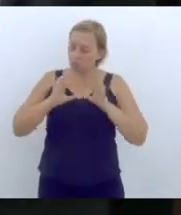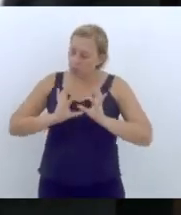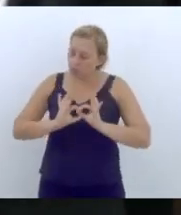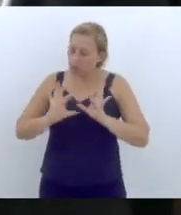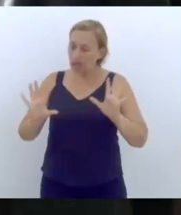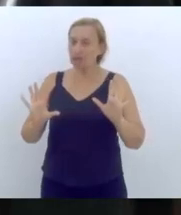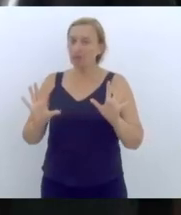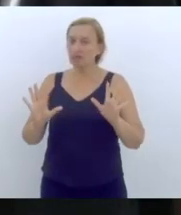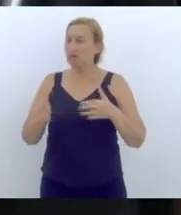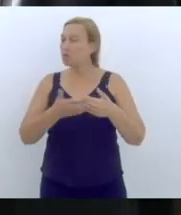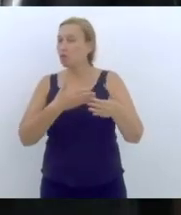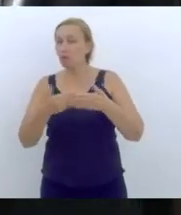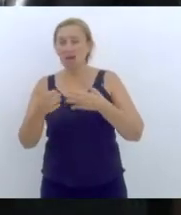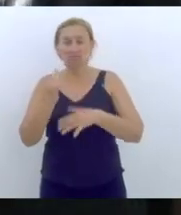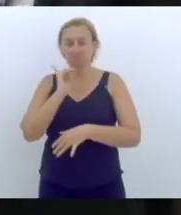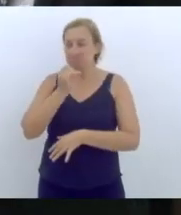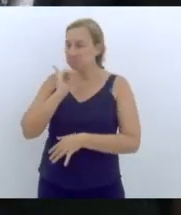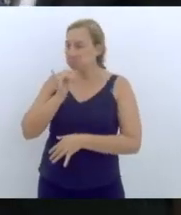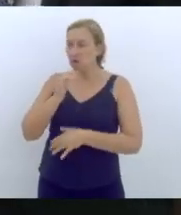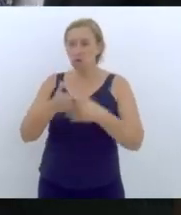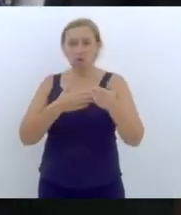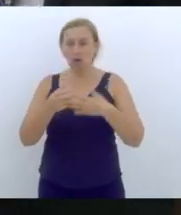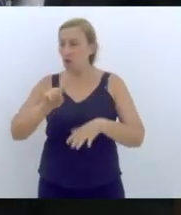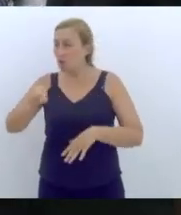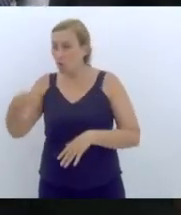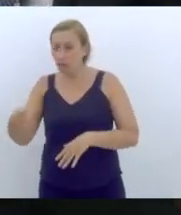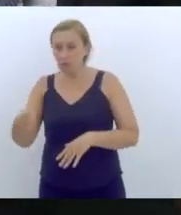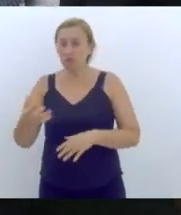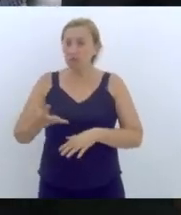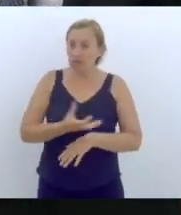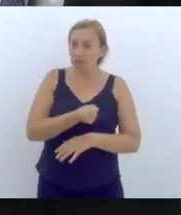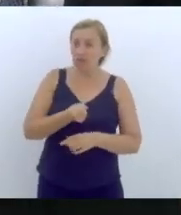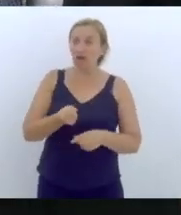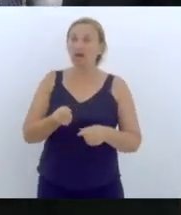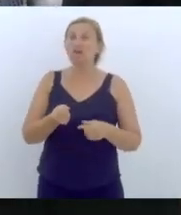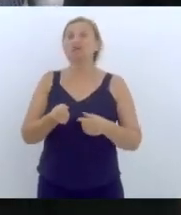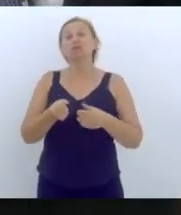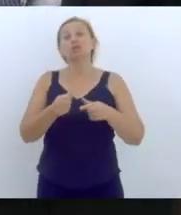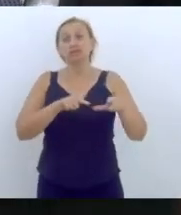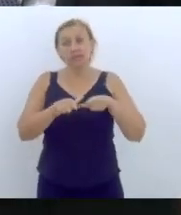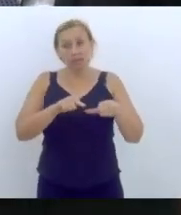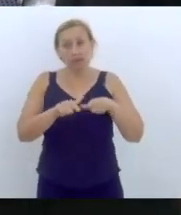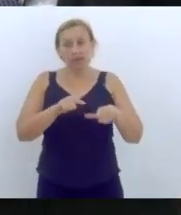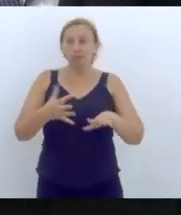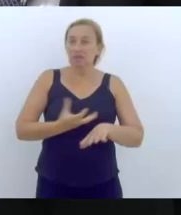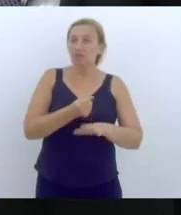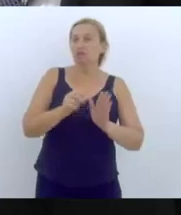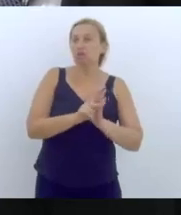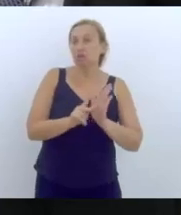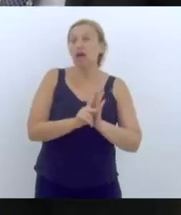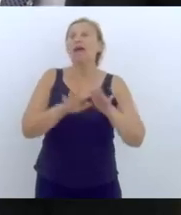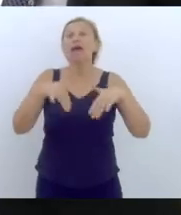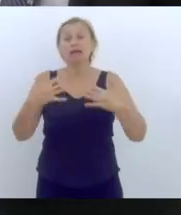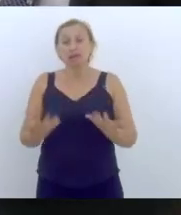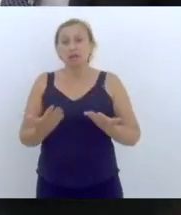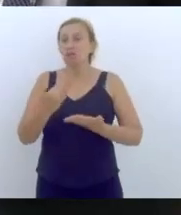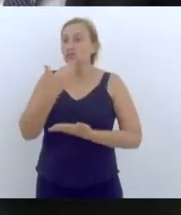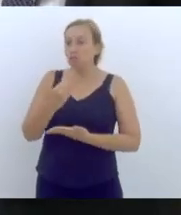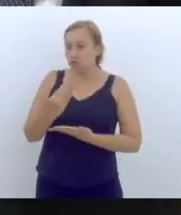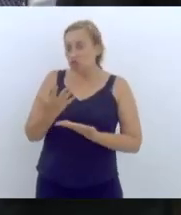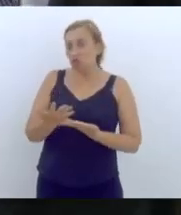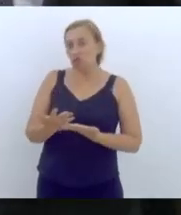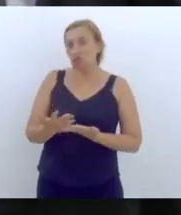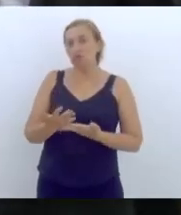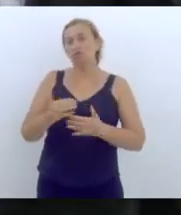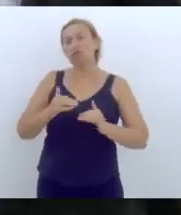na designação de qualquer relator, assim como qualquer outro membro, para tentar salvar como temos trabalhado para salvar os projetos. Então, faço aqui um requerimento que Vossa Excelência